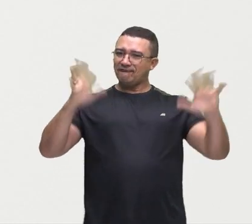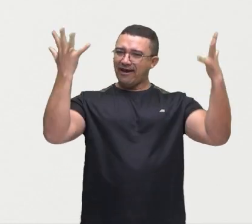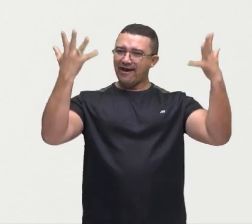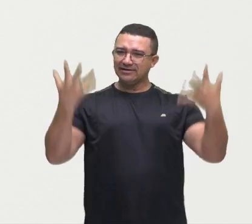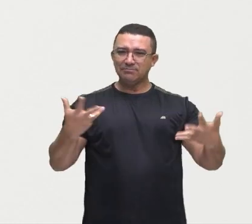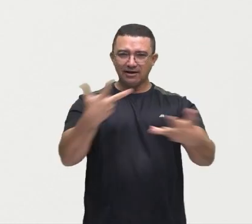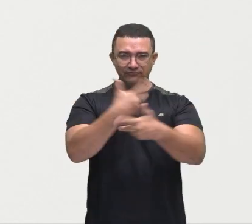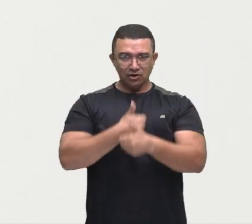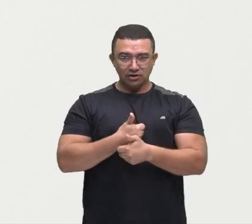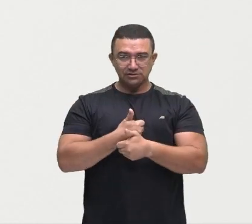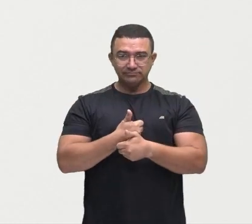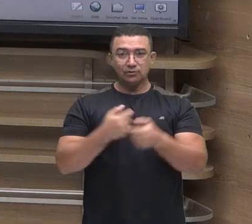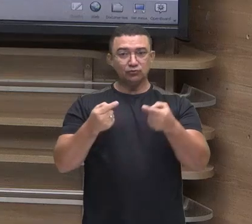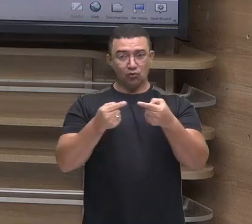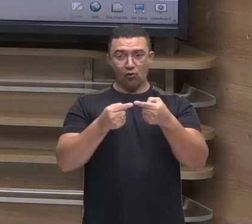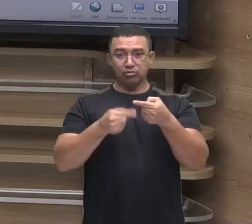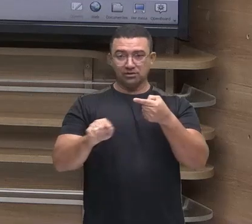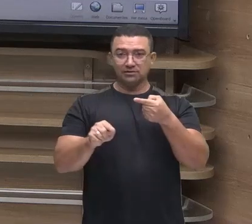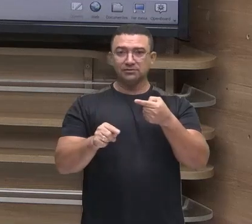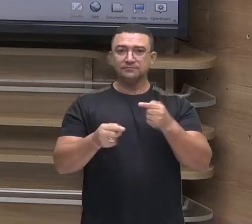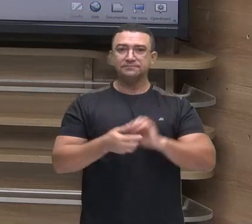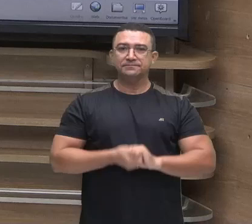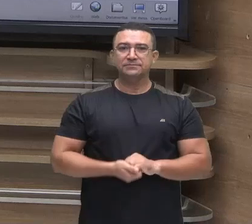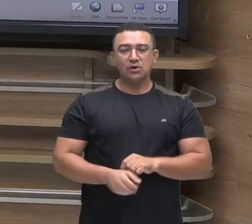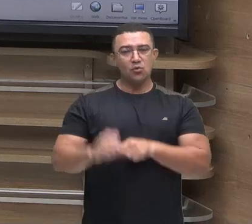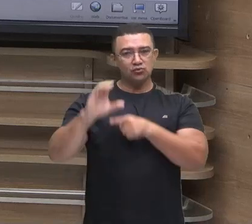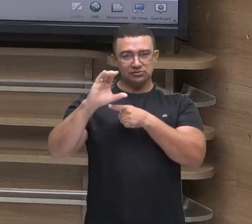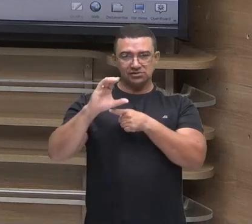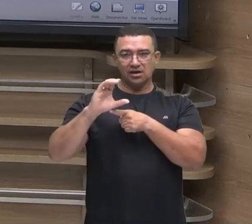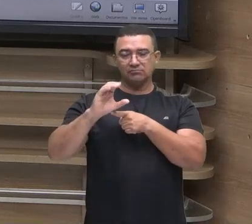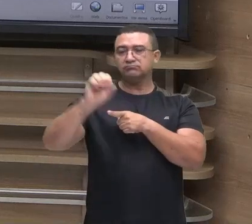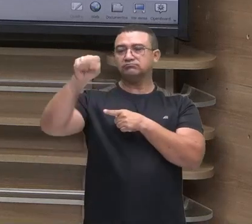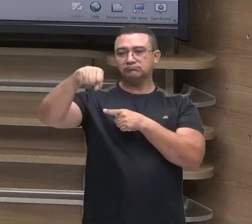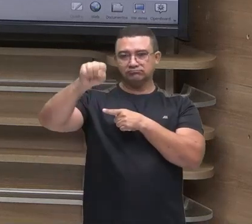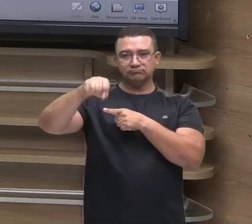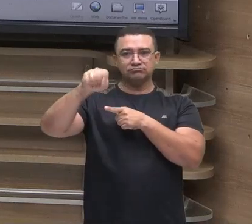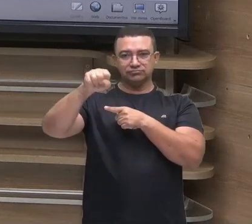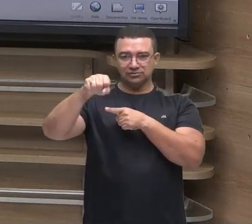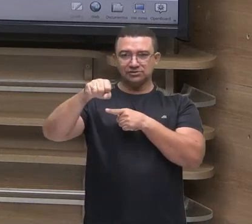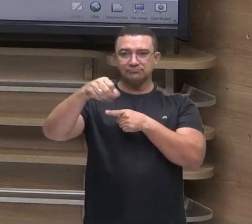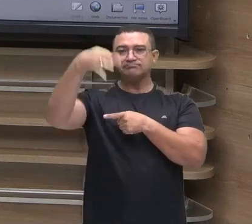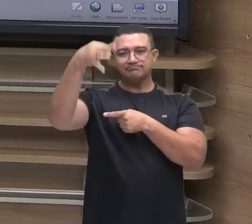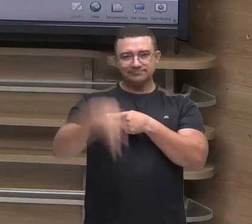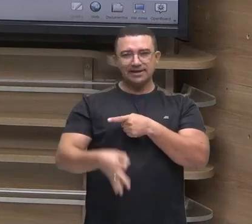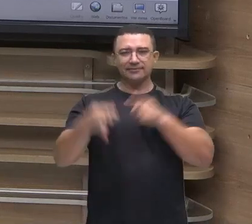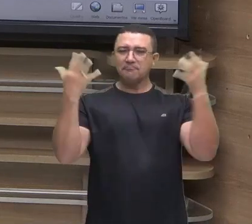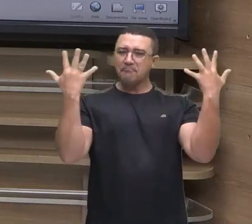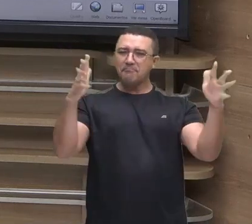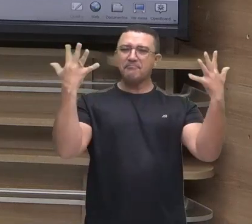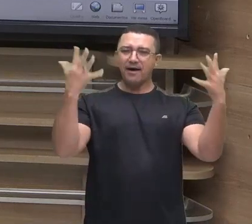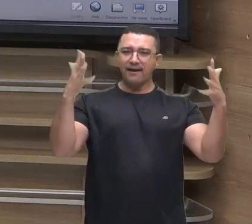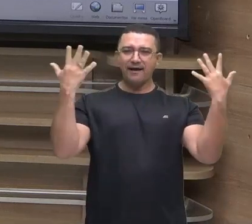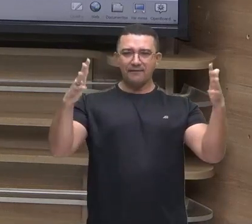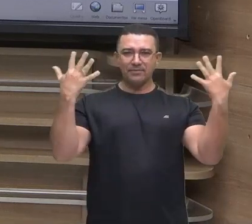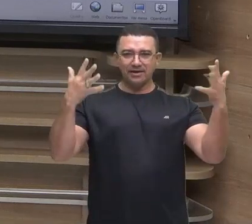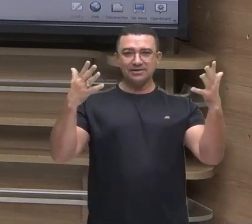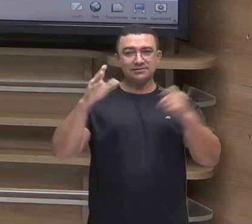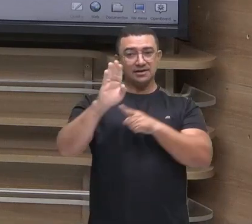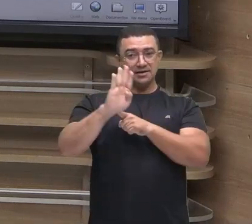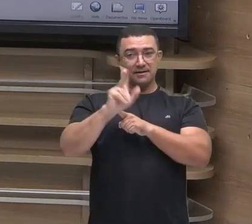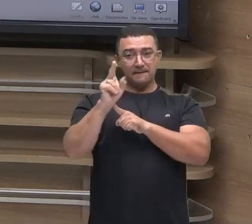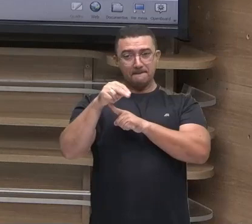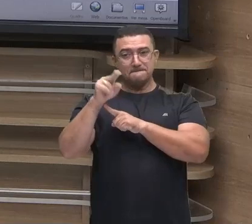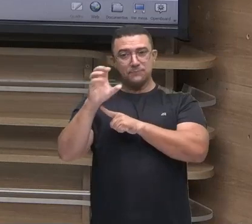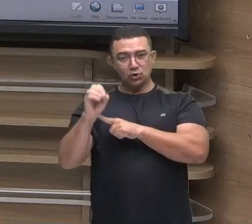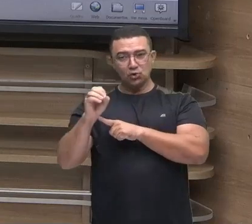parabenizar os nossos queridos, o Bruno e a Vitória, que assinalaram, parabéns, a letra C, assinalaram a